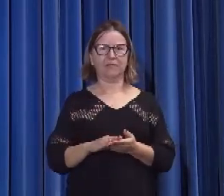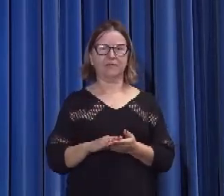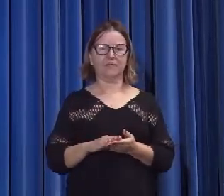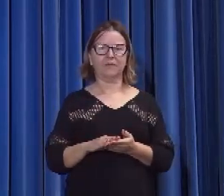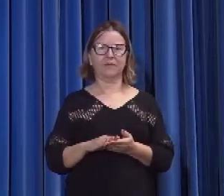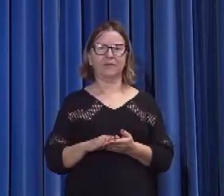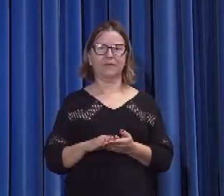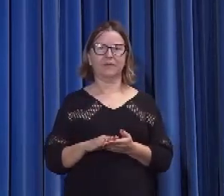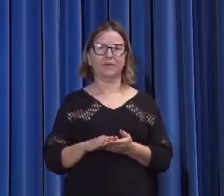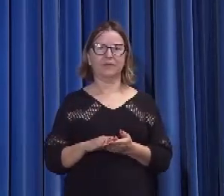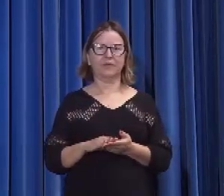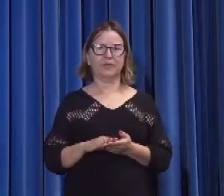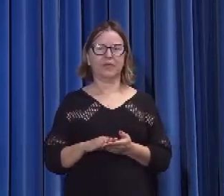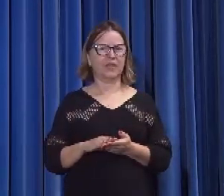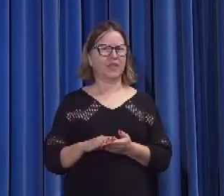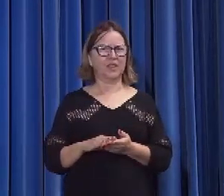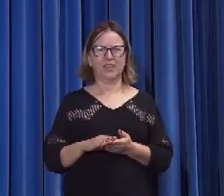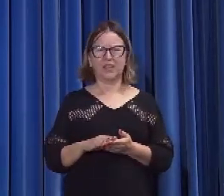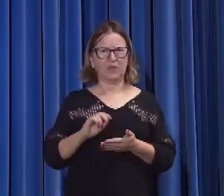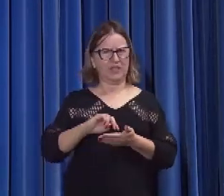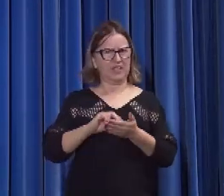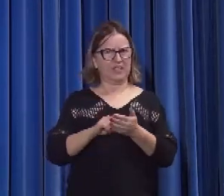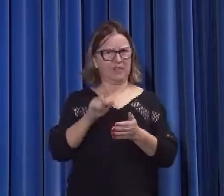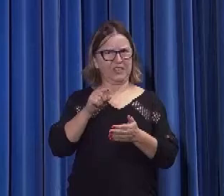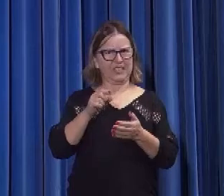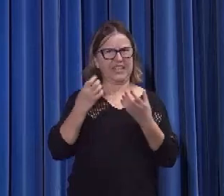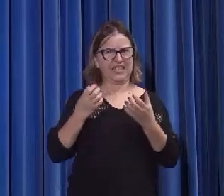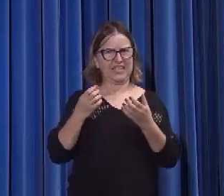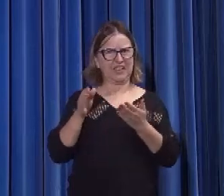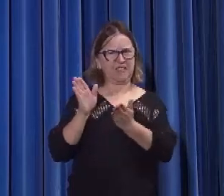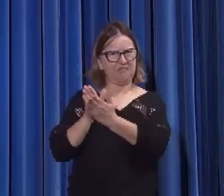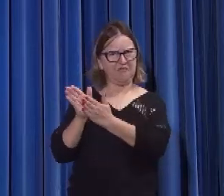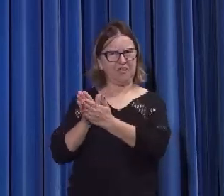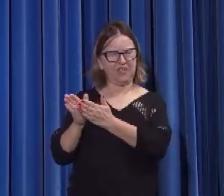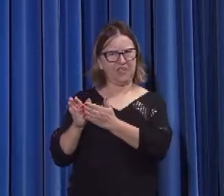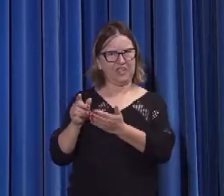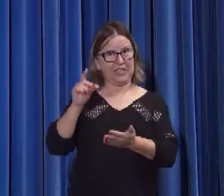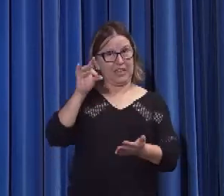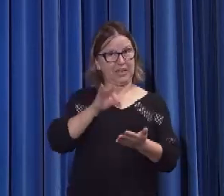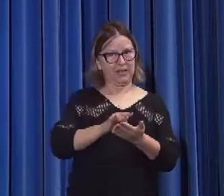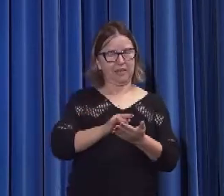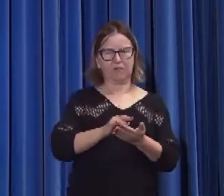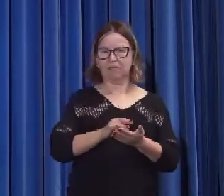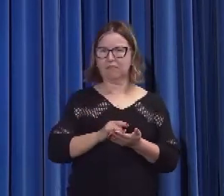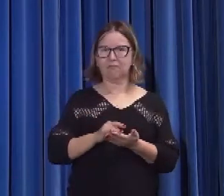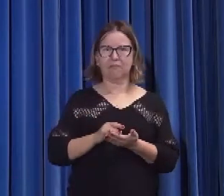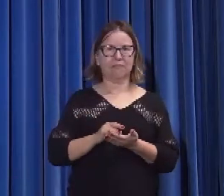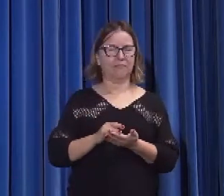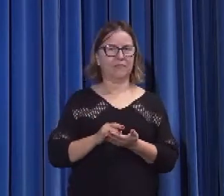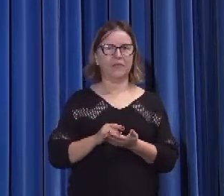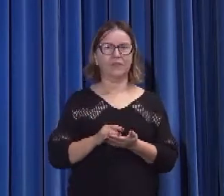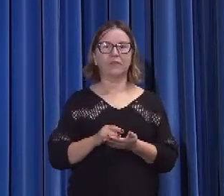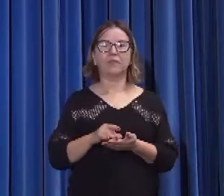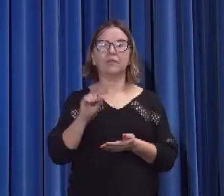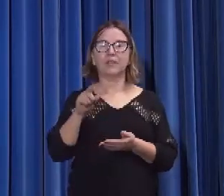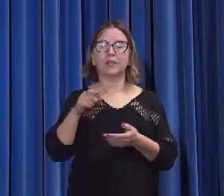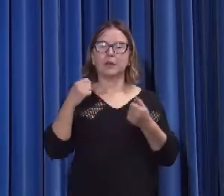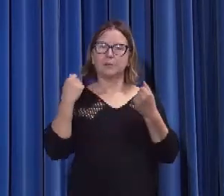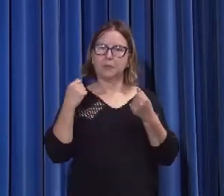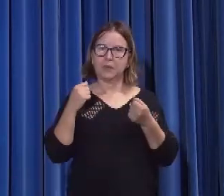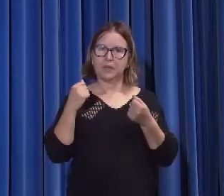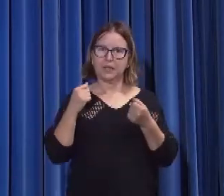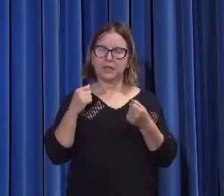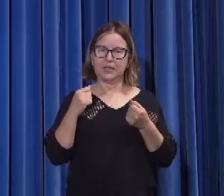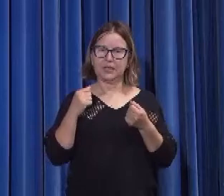Não é você tentar escapar da realidade, não. É você olhar para o princípio e focar no